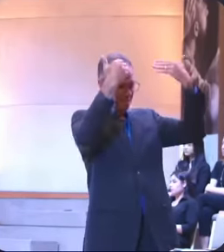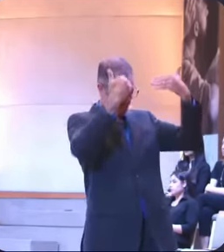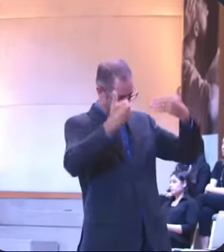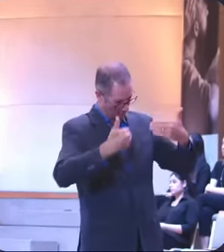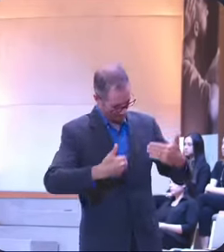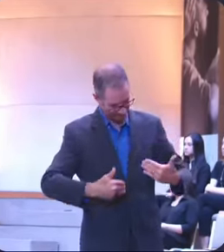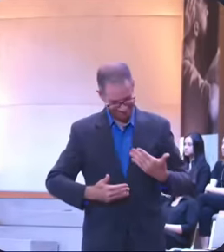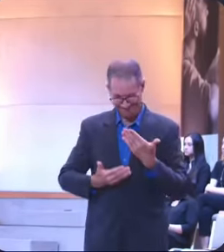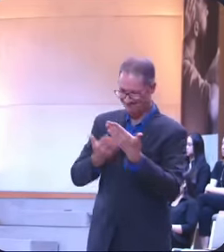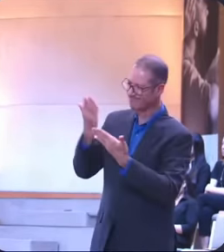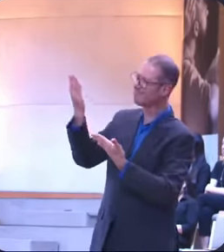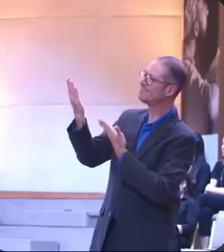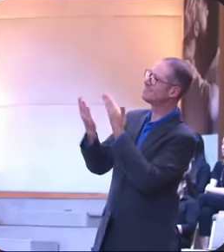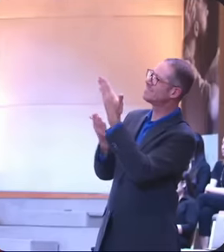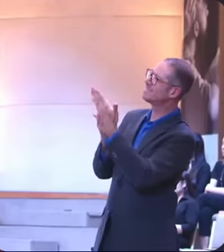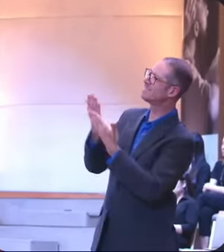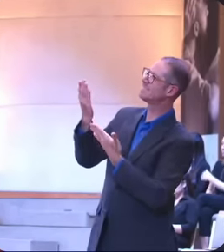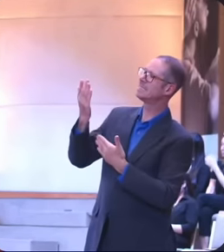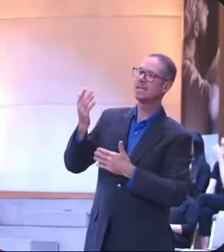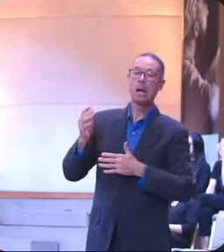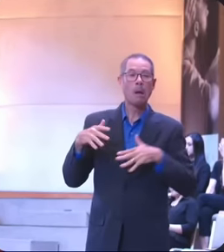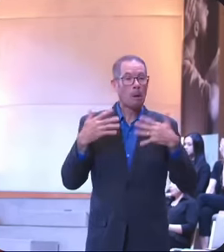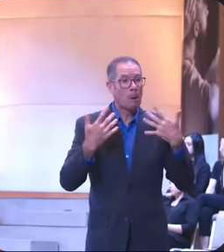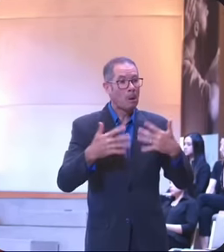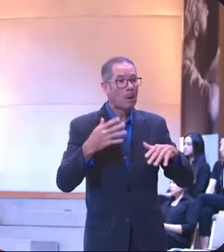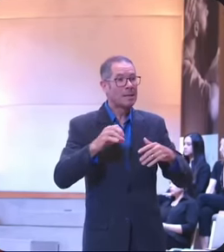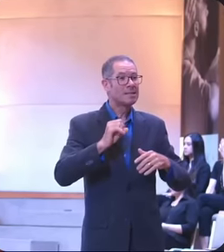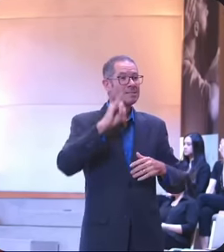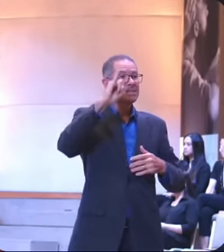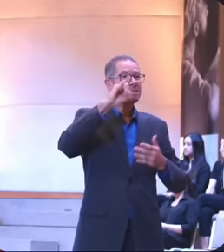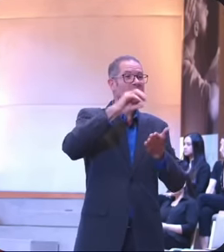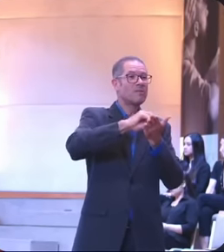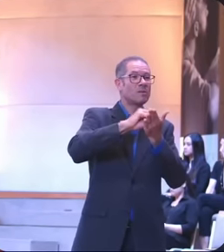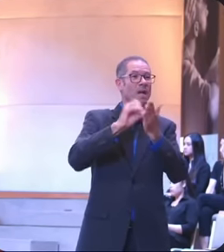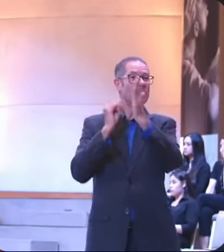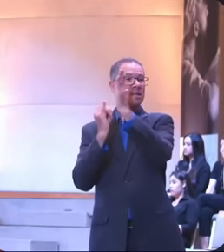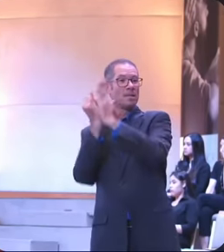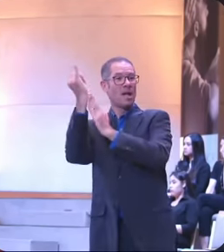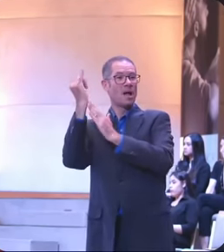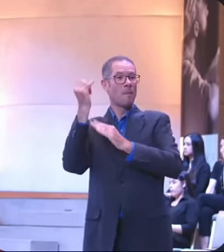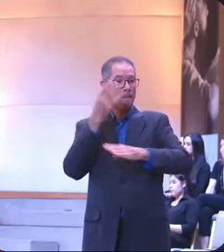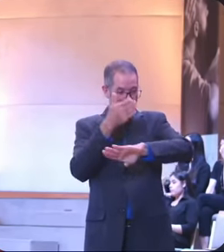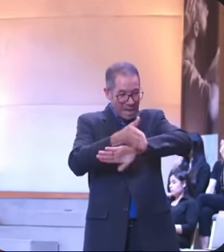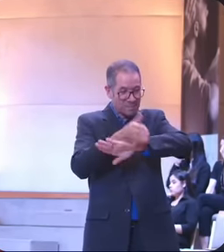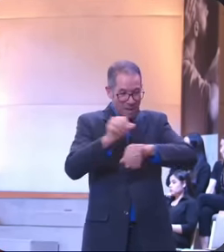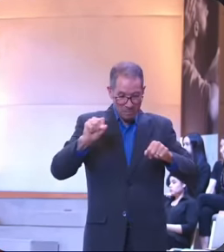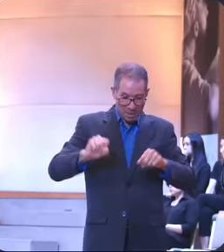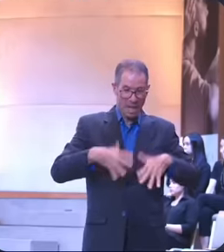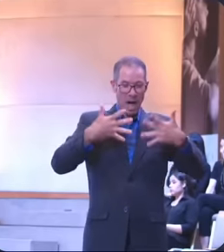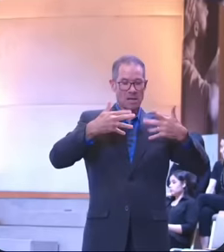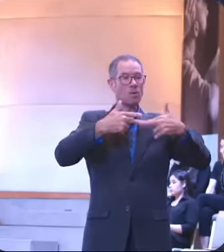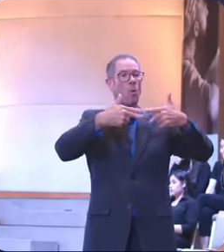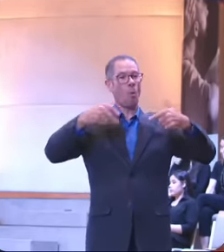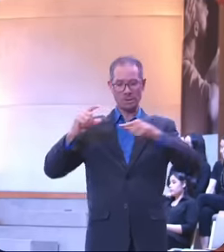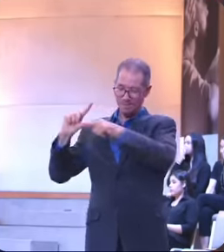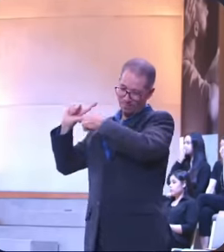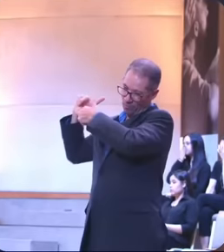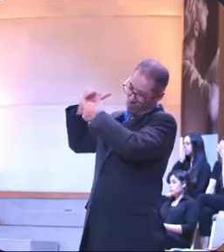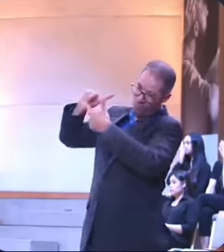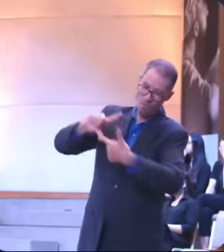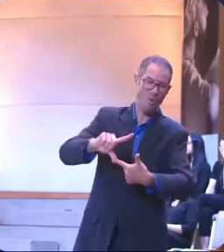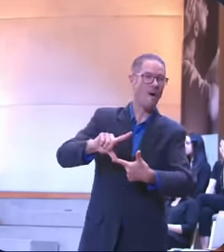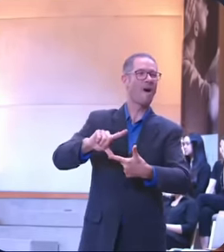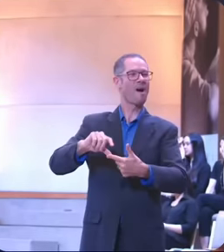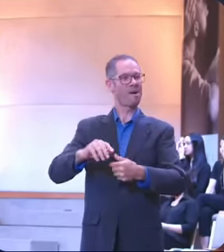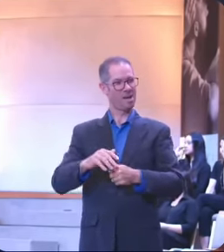te servir. Sabe, ser intercessor é participar de milagres, de coisas